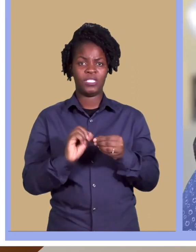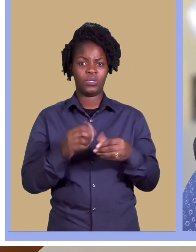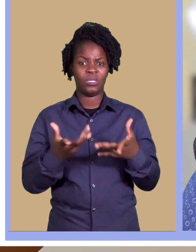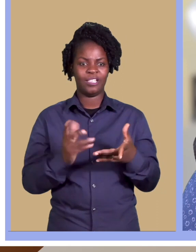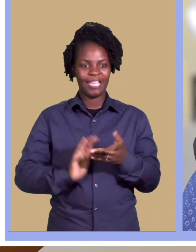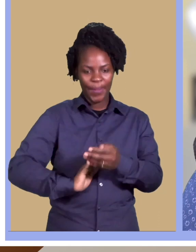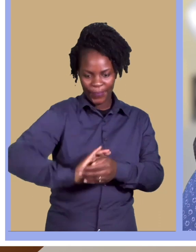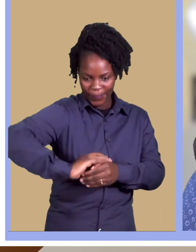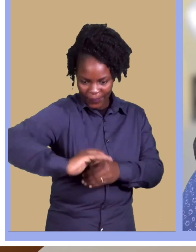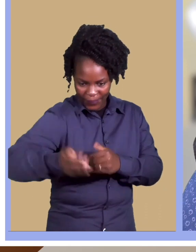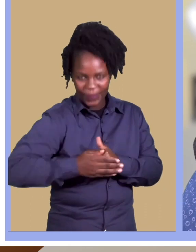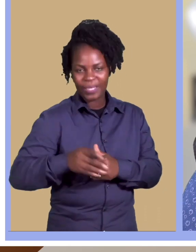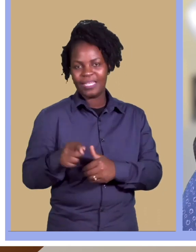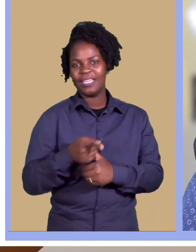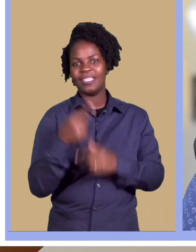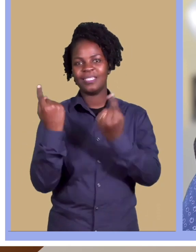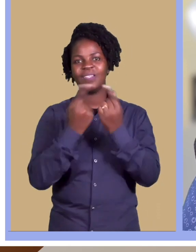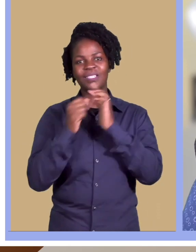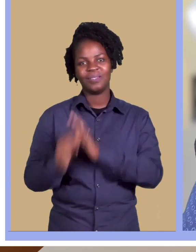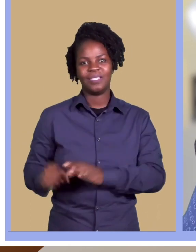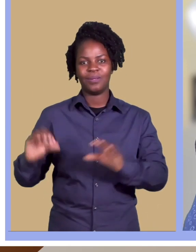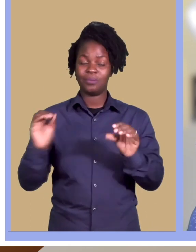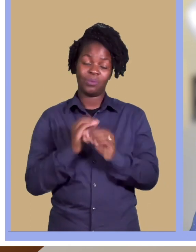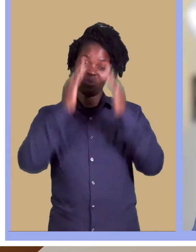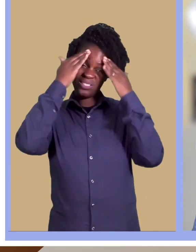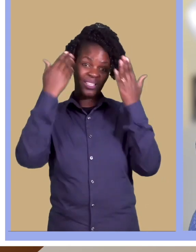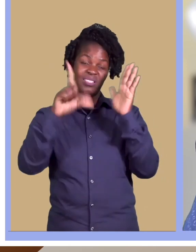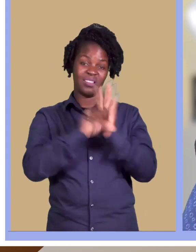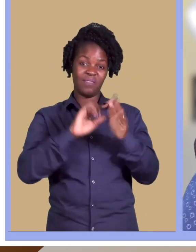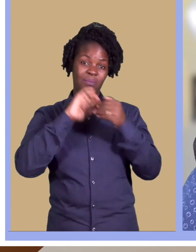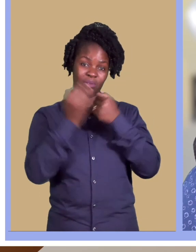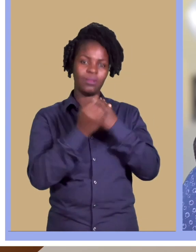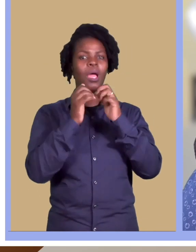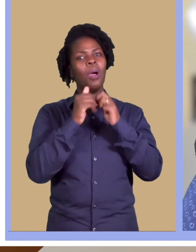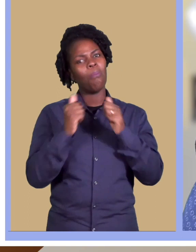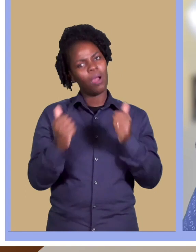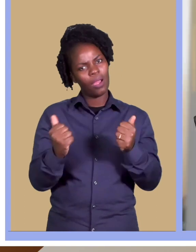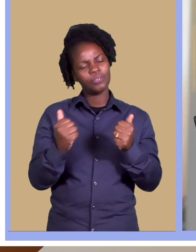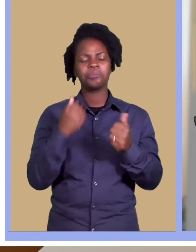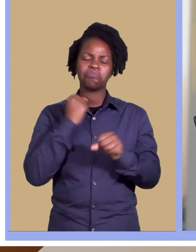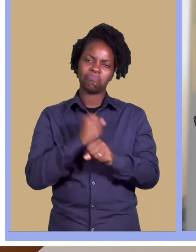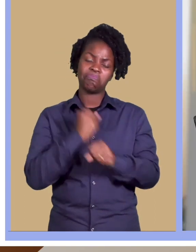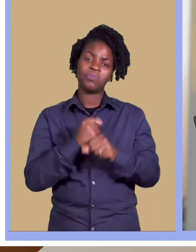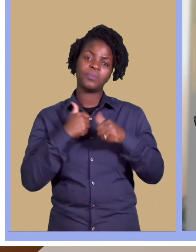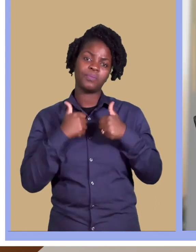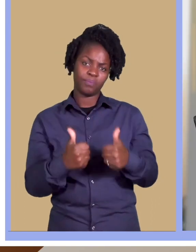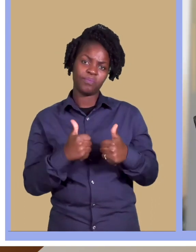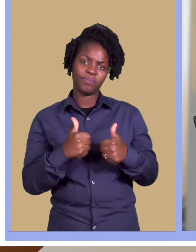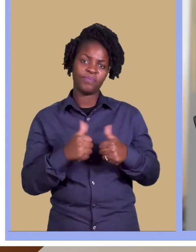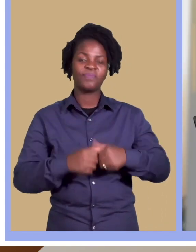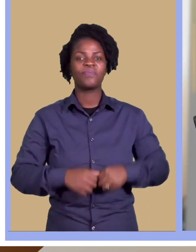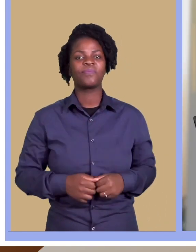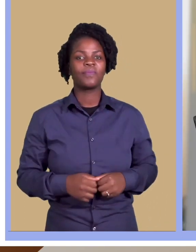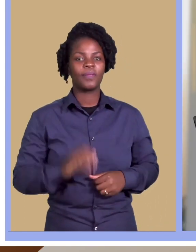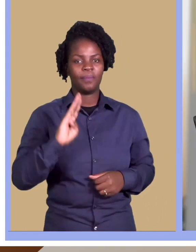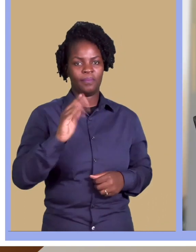Então, mas é um bom passo. Mas também, olhando na a questão do decreto que acaba